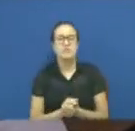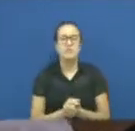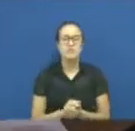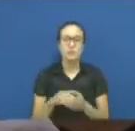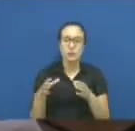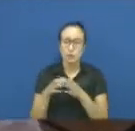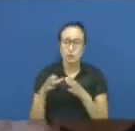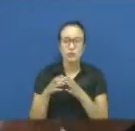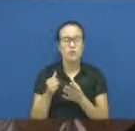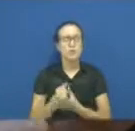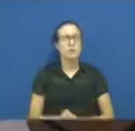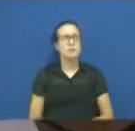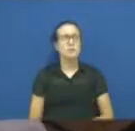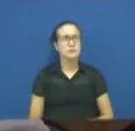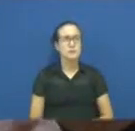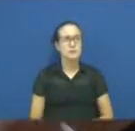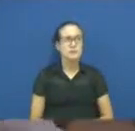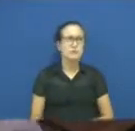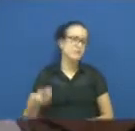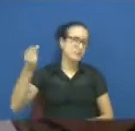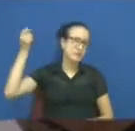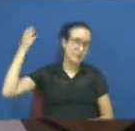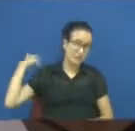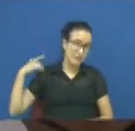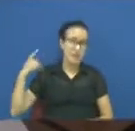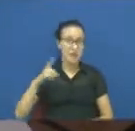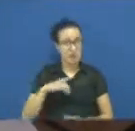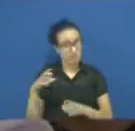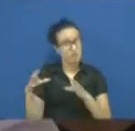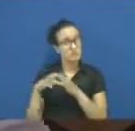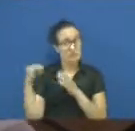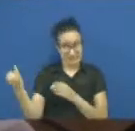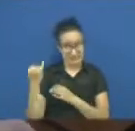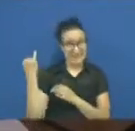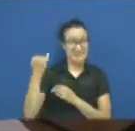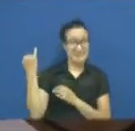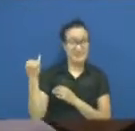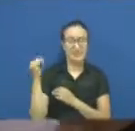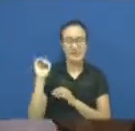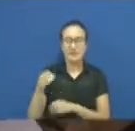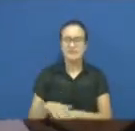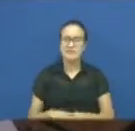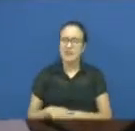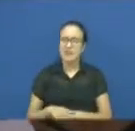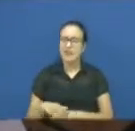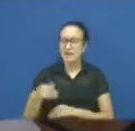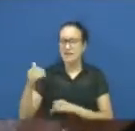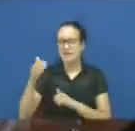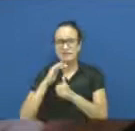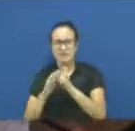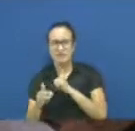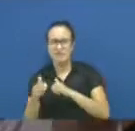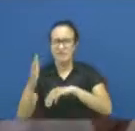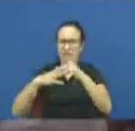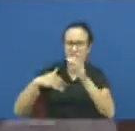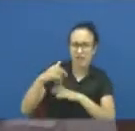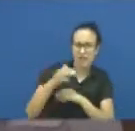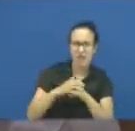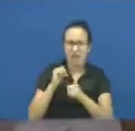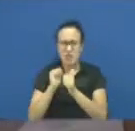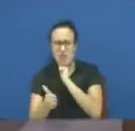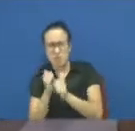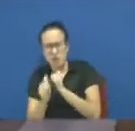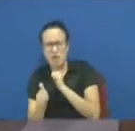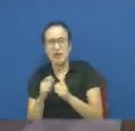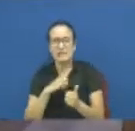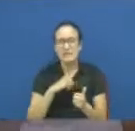Limeira. Aquela época era nosso clube. E eles iam jogar bola ao cesto representando o Brasil, inclusive um dos